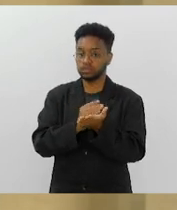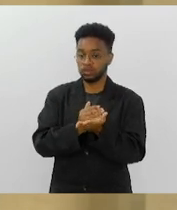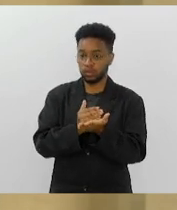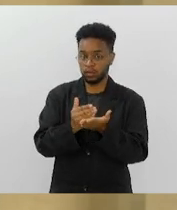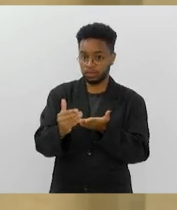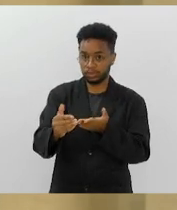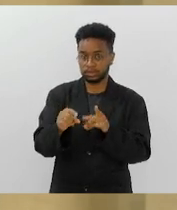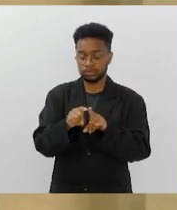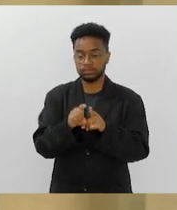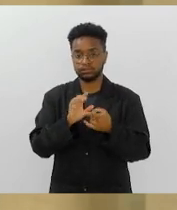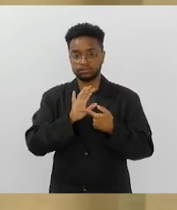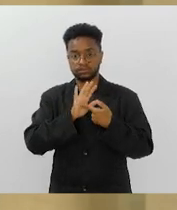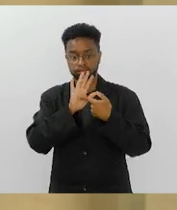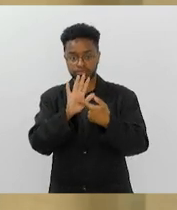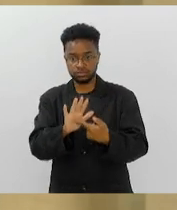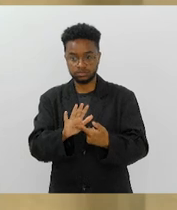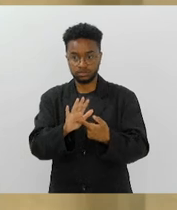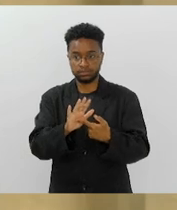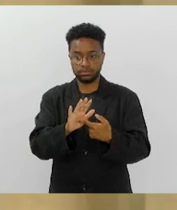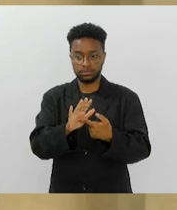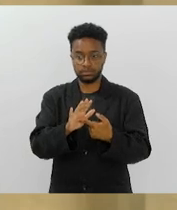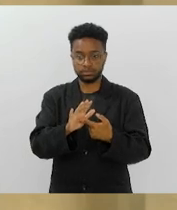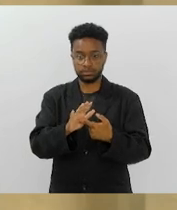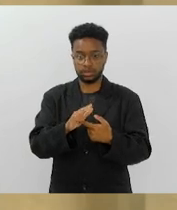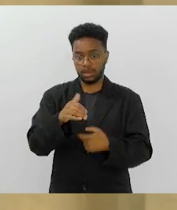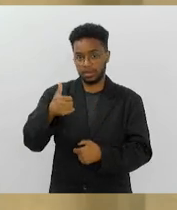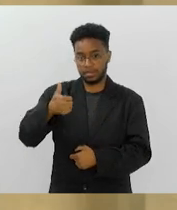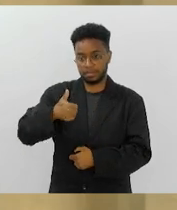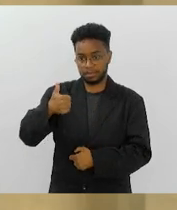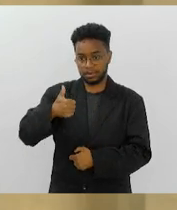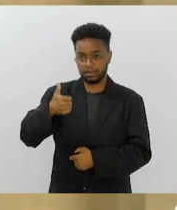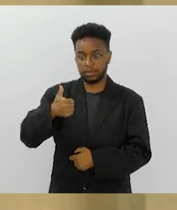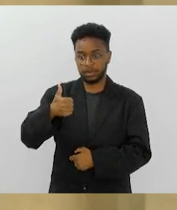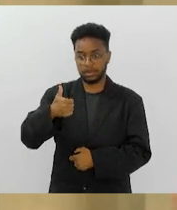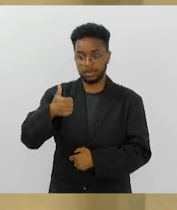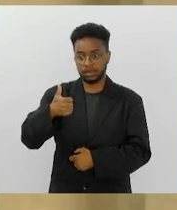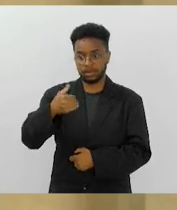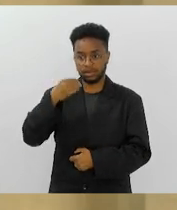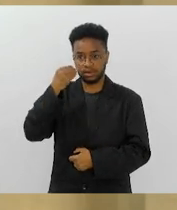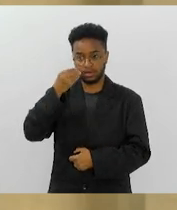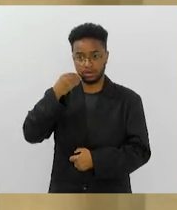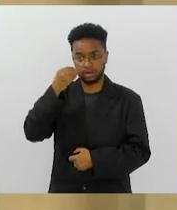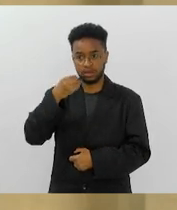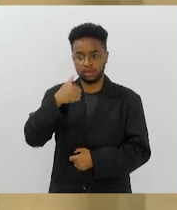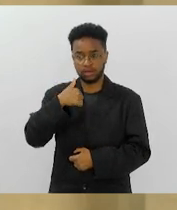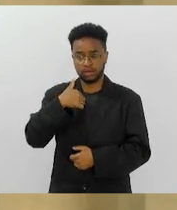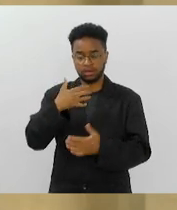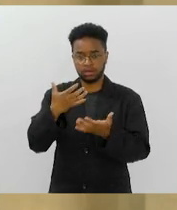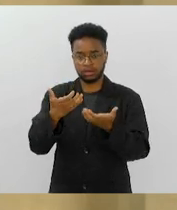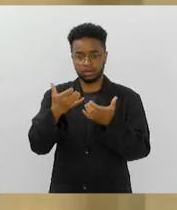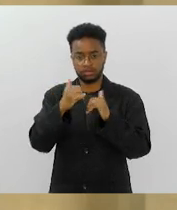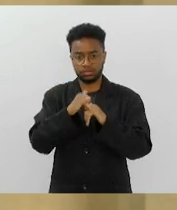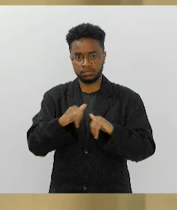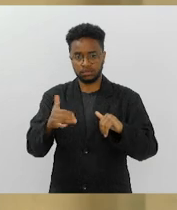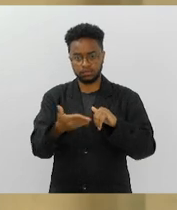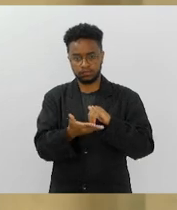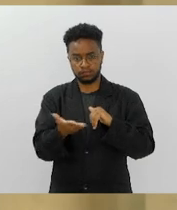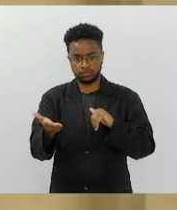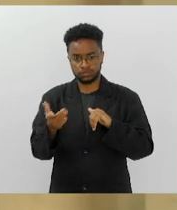apresentar aqui a primeira experiência, eu queria falar para vocês, vou começar hoje e a gente vai retomar amanhã de